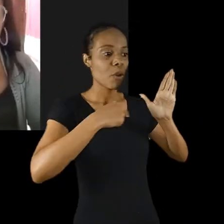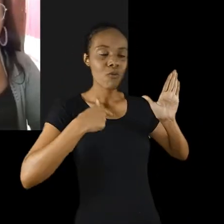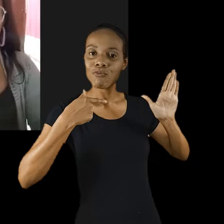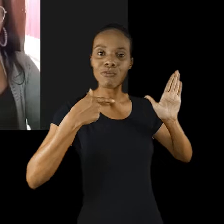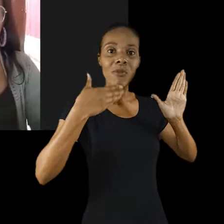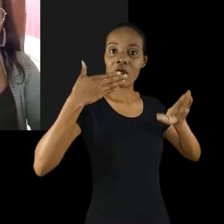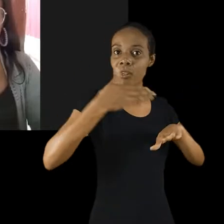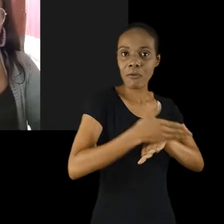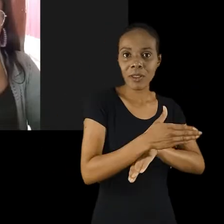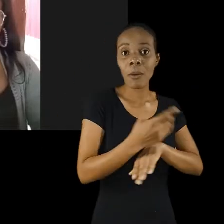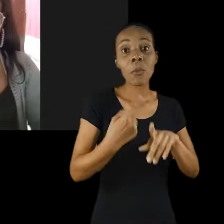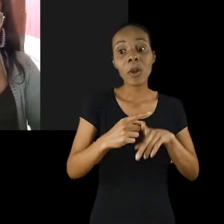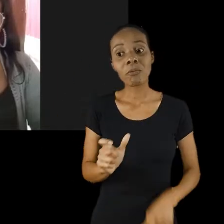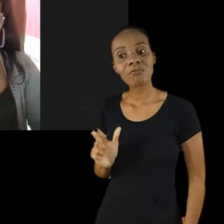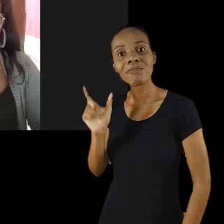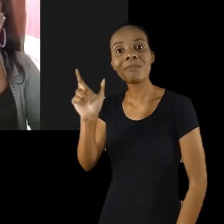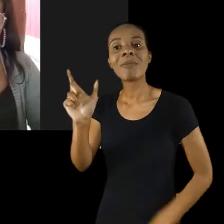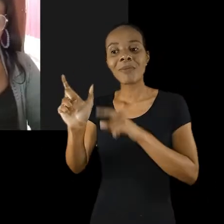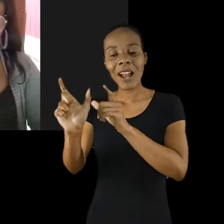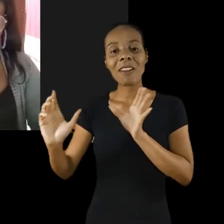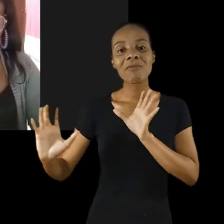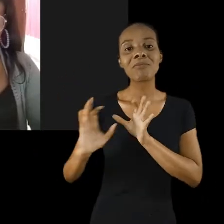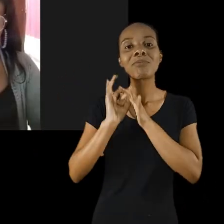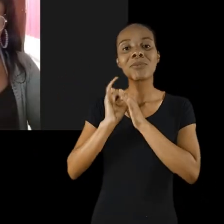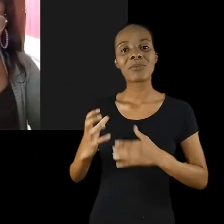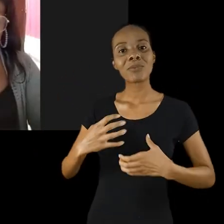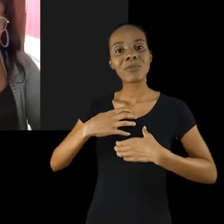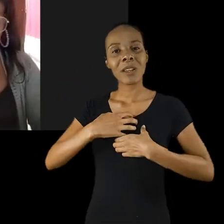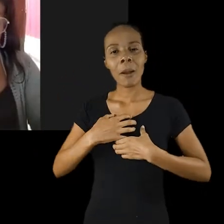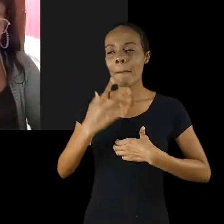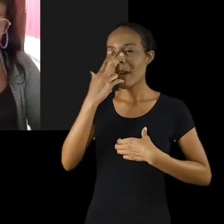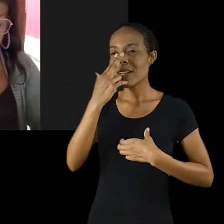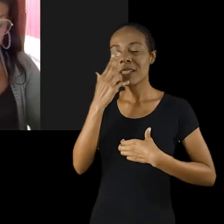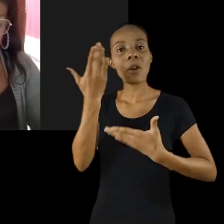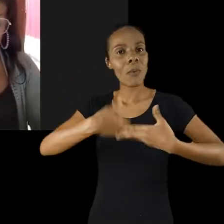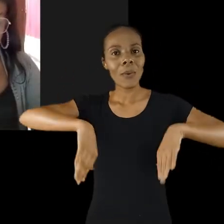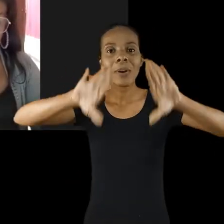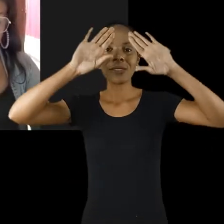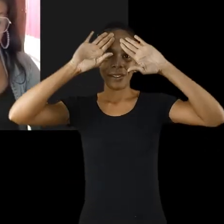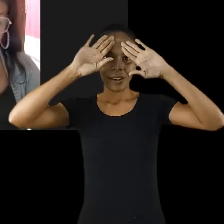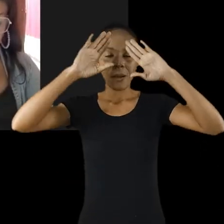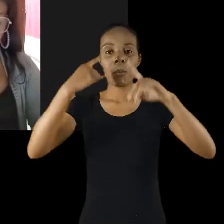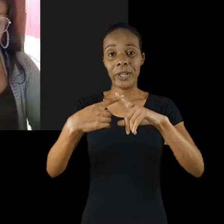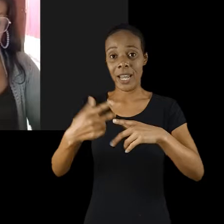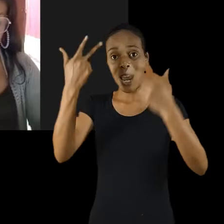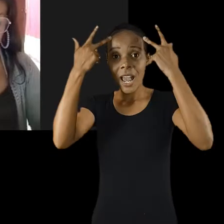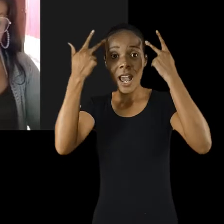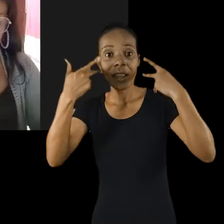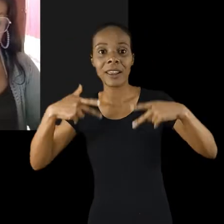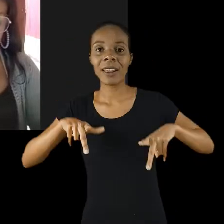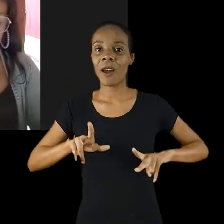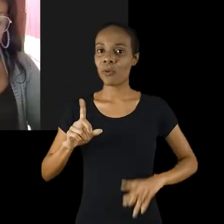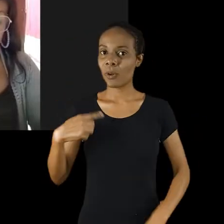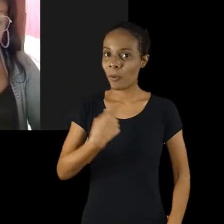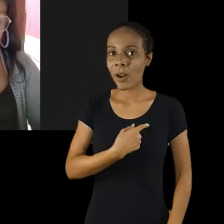a identidade, é dizer que ela é orixá, porque ela tem um movimento de naturalidade em nós que é muito grande, né? E, assim,